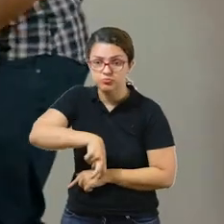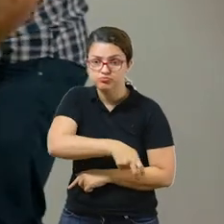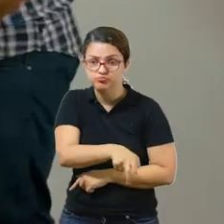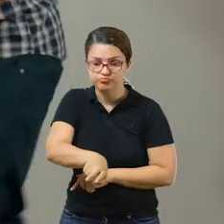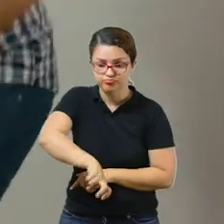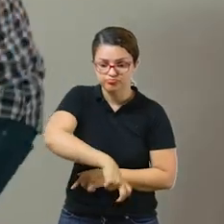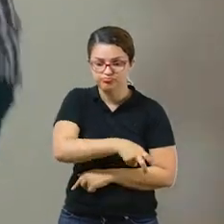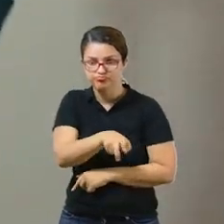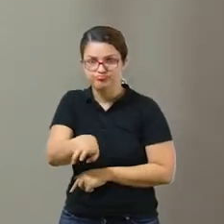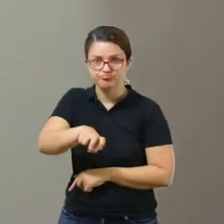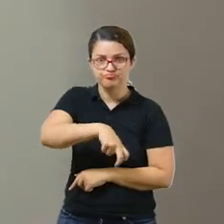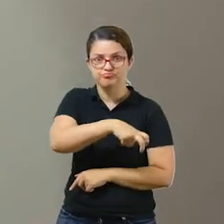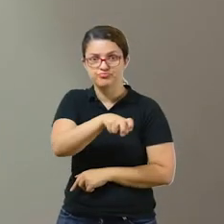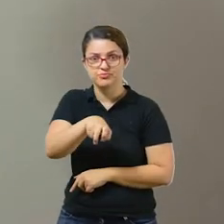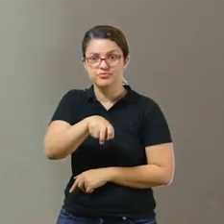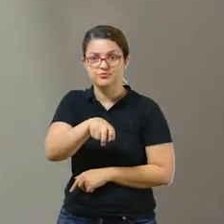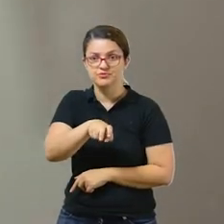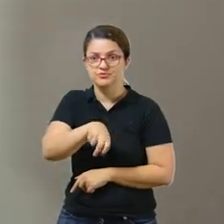cobra!